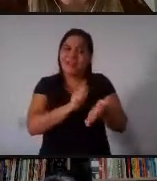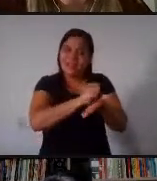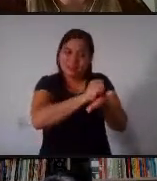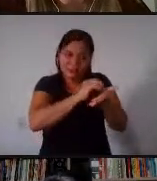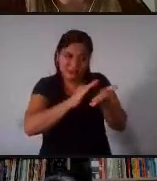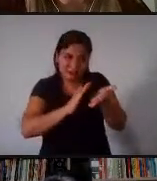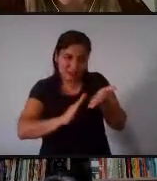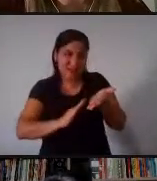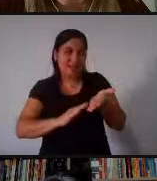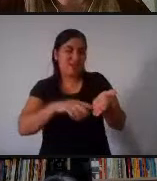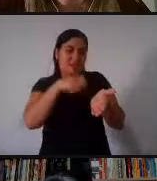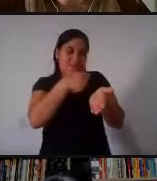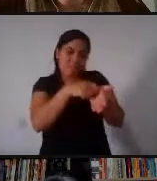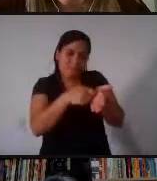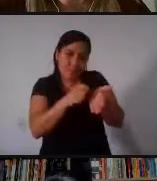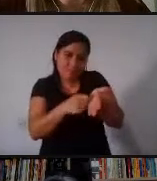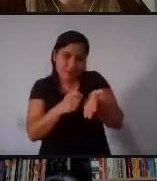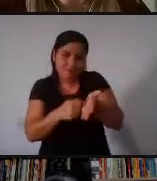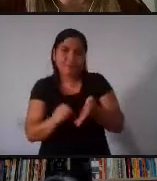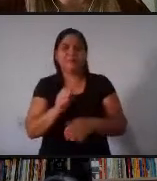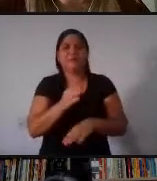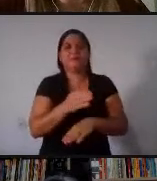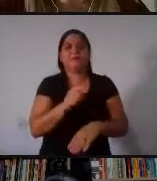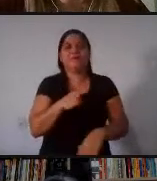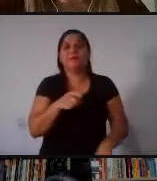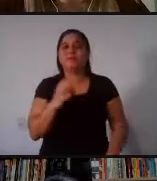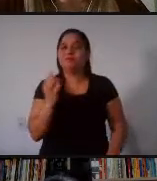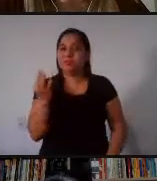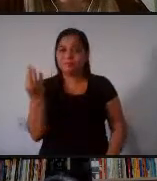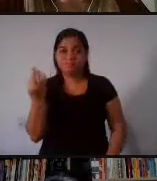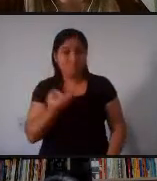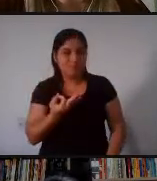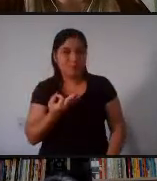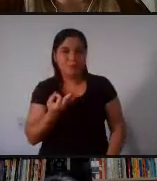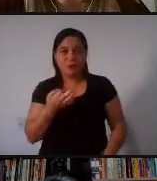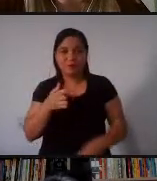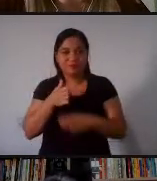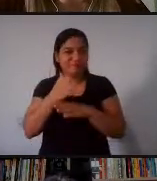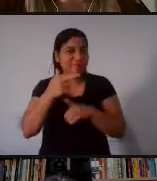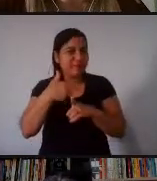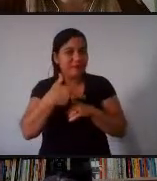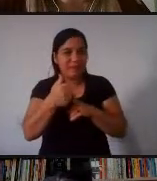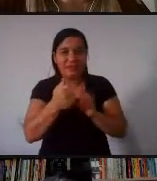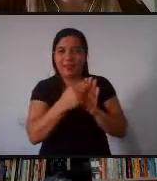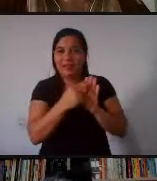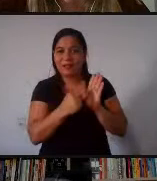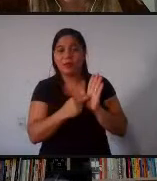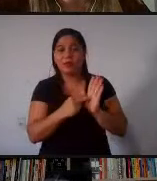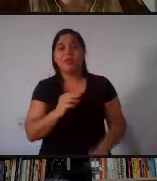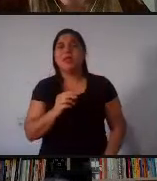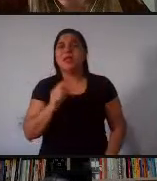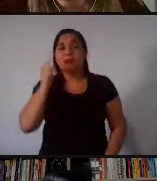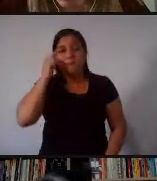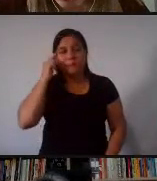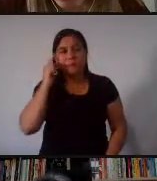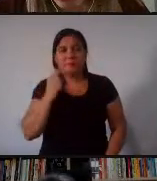você vai conseguir ter um ótimo desempenho. E também não desistir, porque se você não passar, por exemplo, para alguma segunda fase,